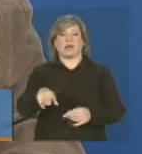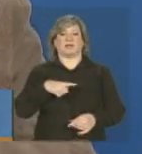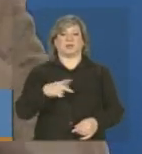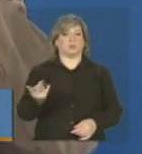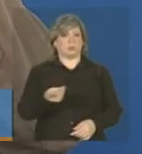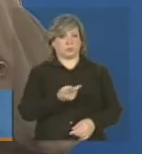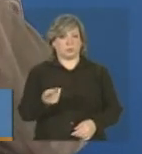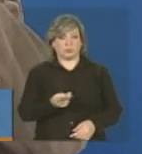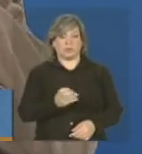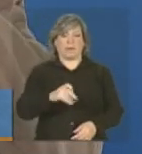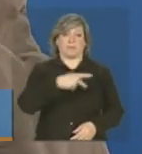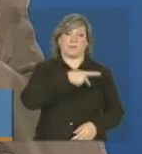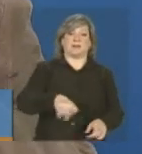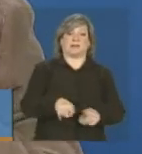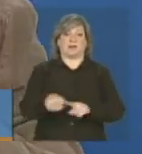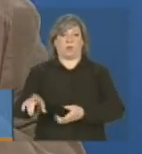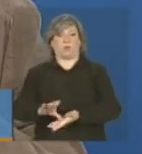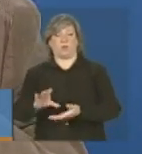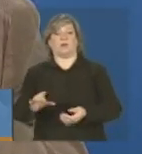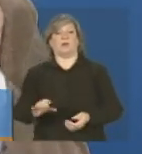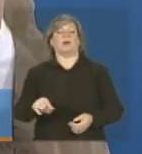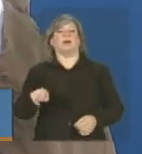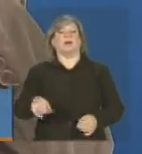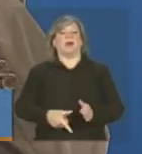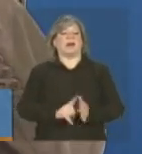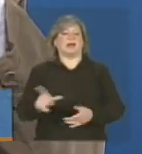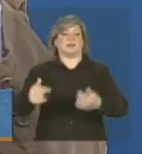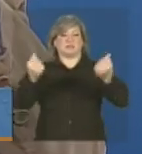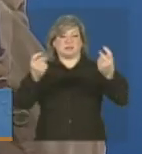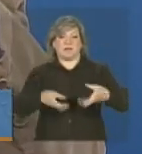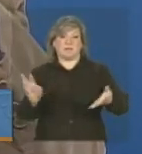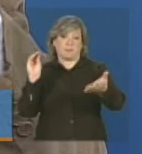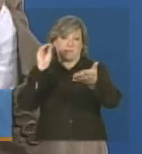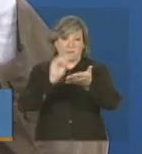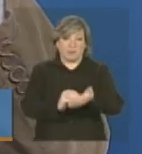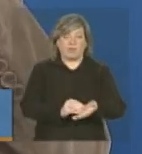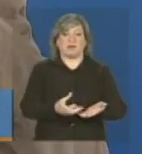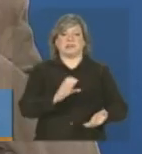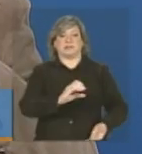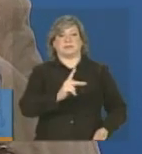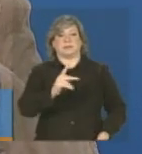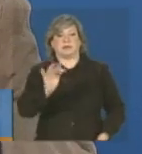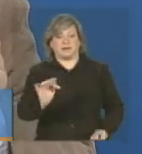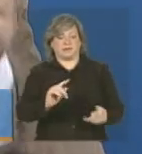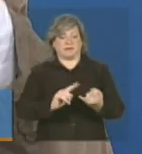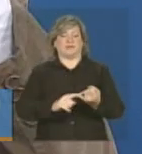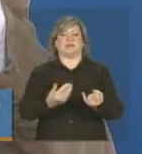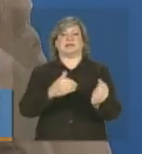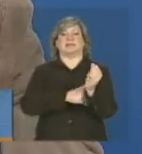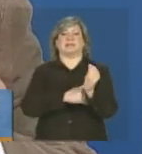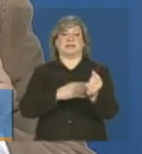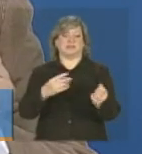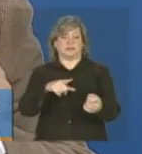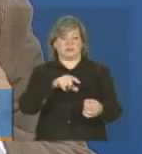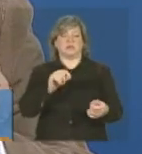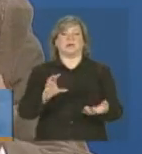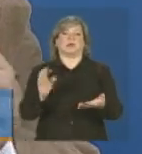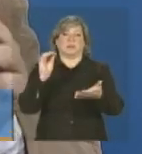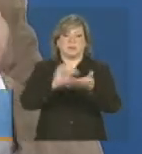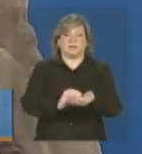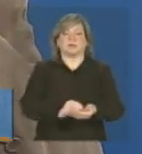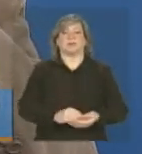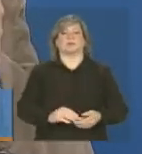conselho, naquelas telinhas que a Cristina descreveu, onde ele vai colocar o seu CPF, colocar a senha que ele recebeu, escolher uma senha